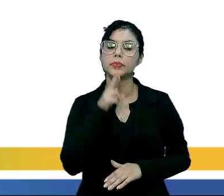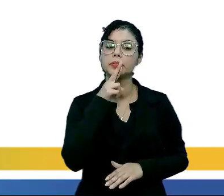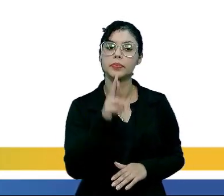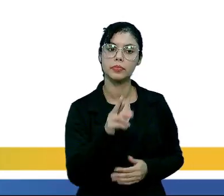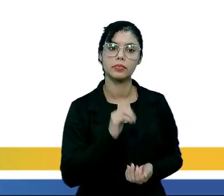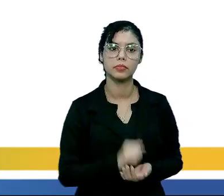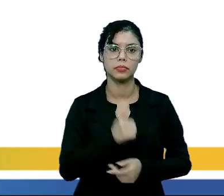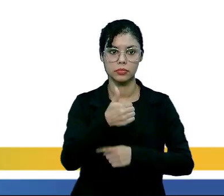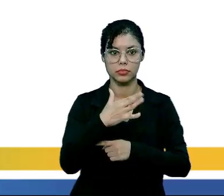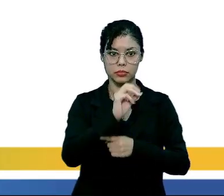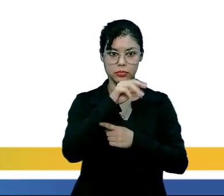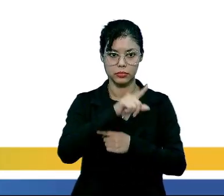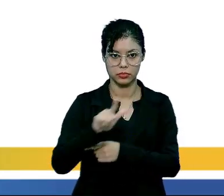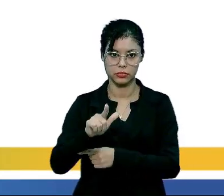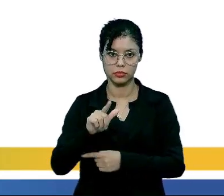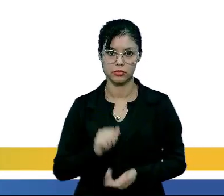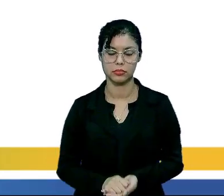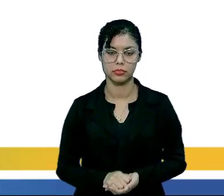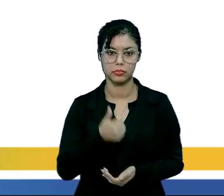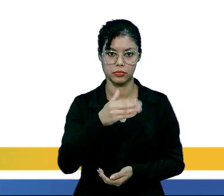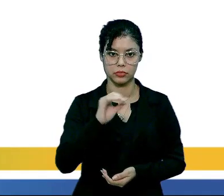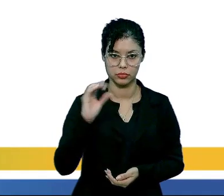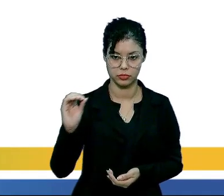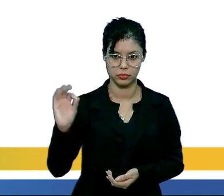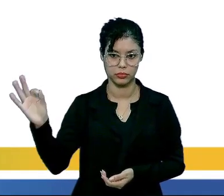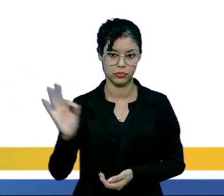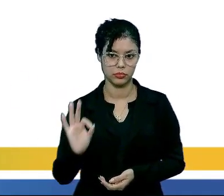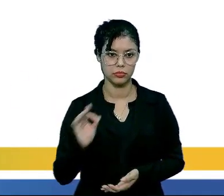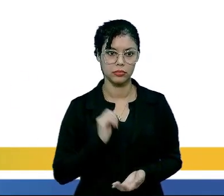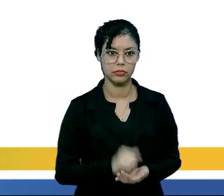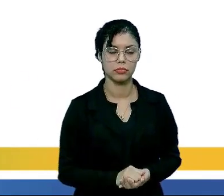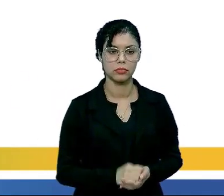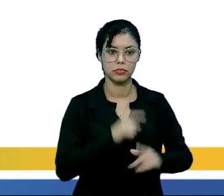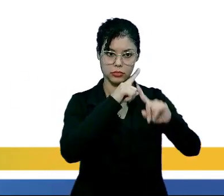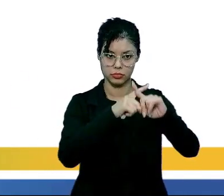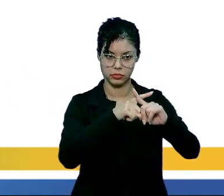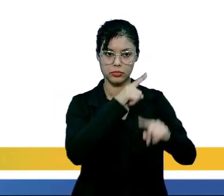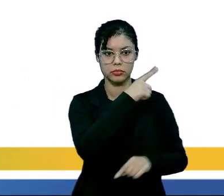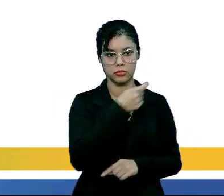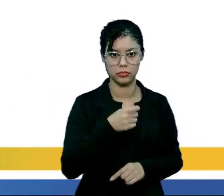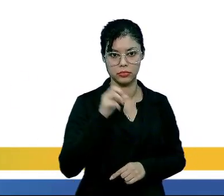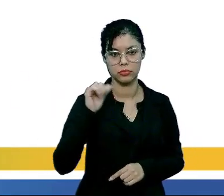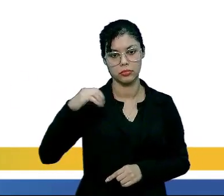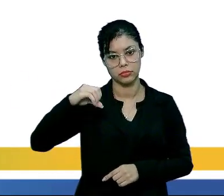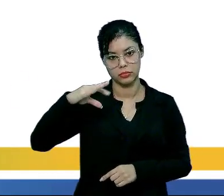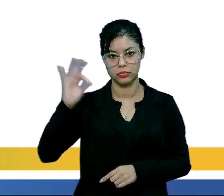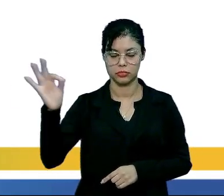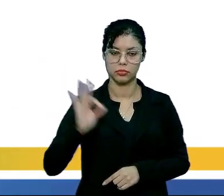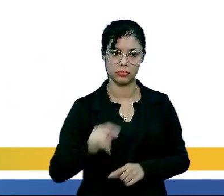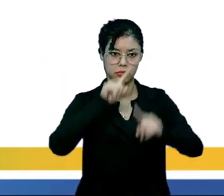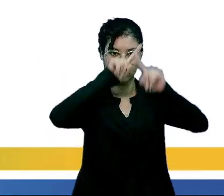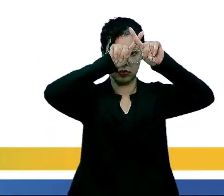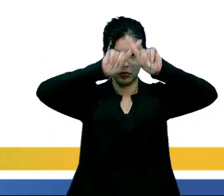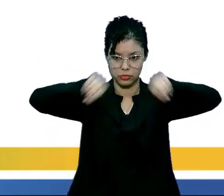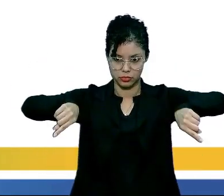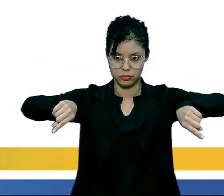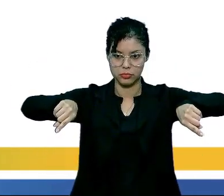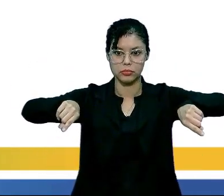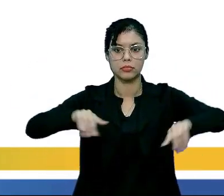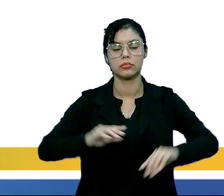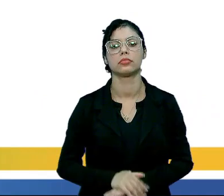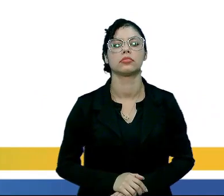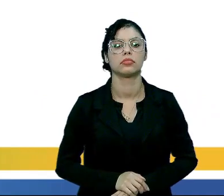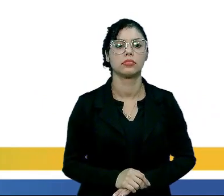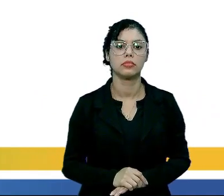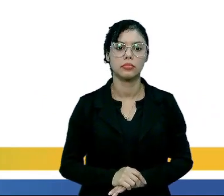seguinte, eu tenho 10 mol de PCl5, isso equivale a 100%, porém apenas 90% do PCl5 ele